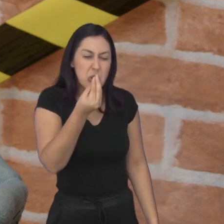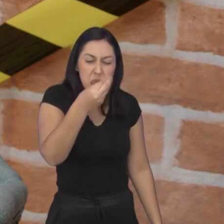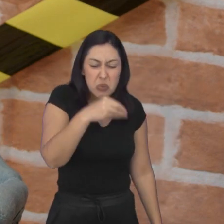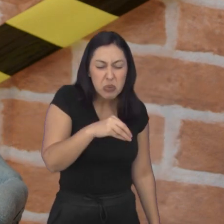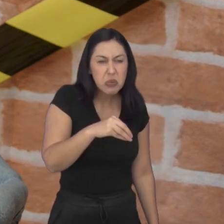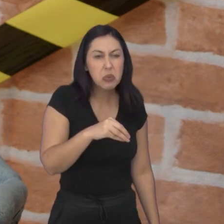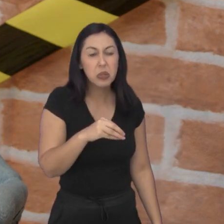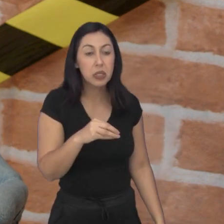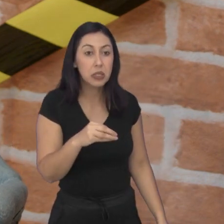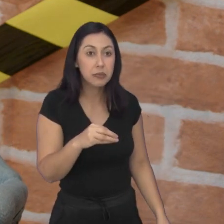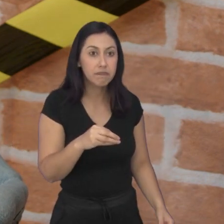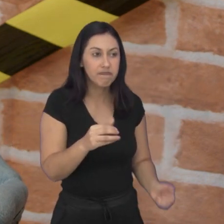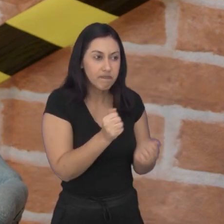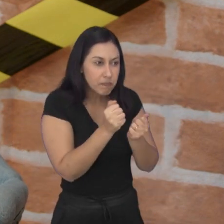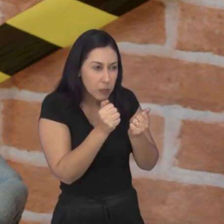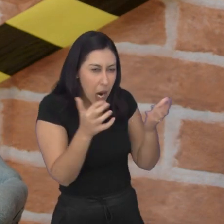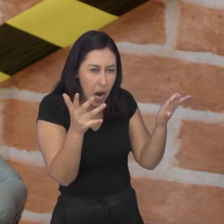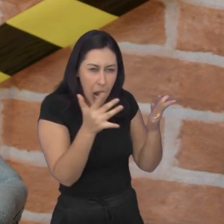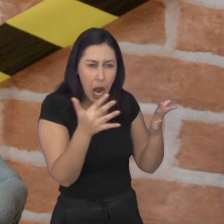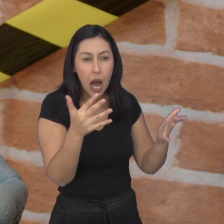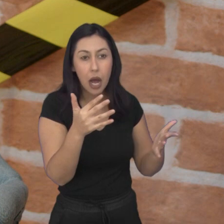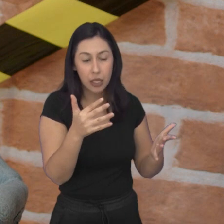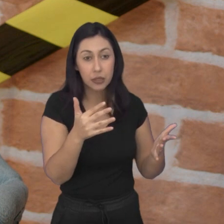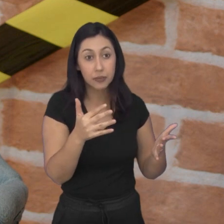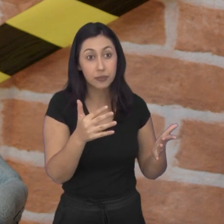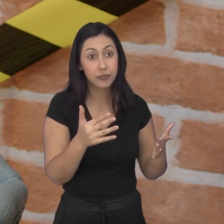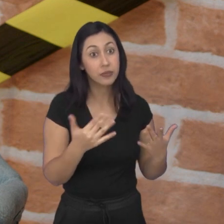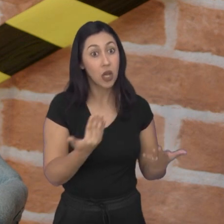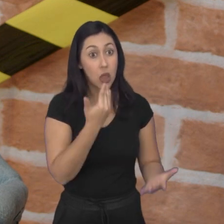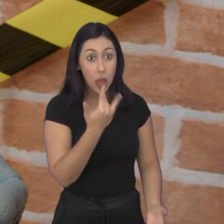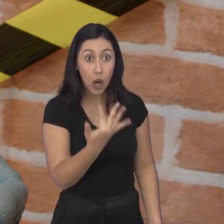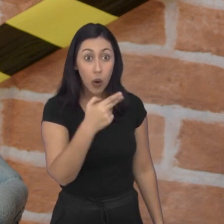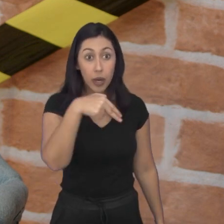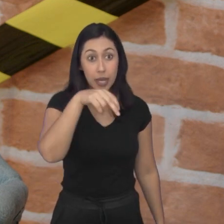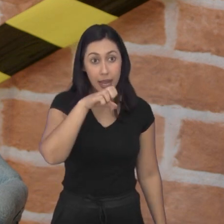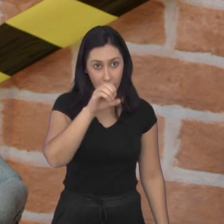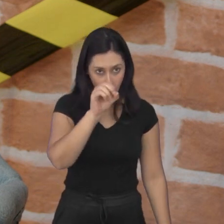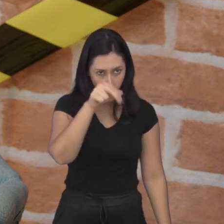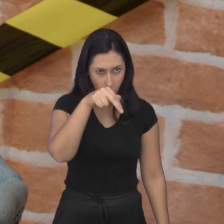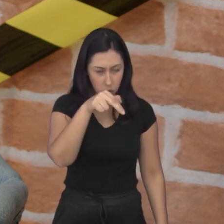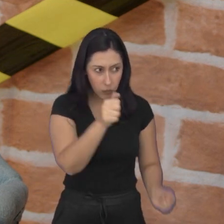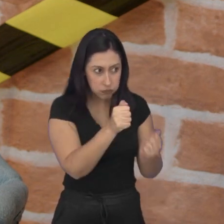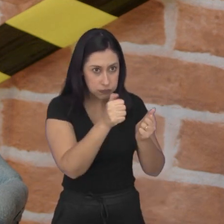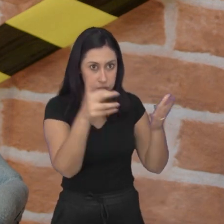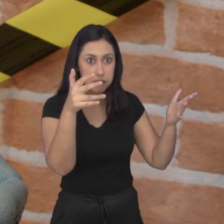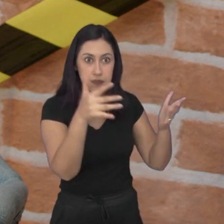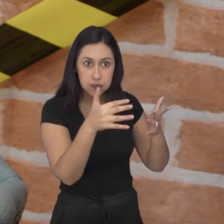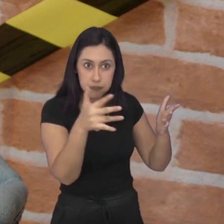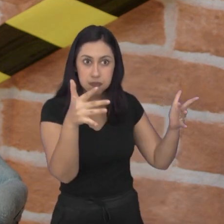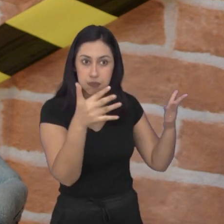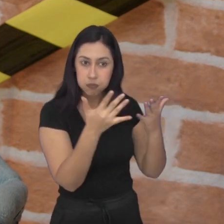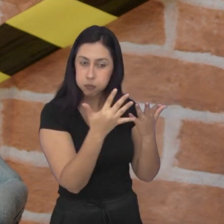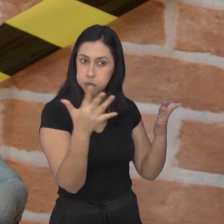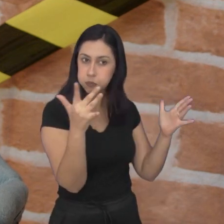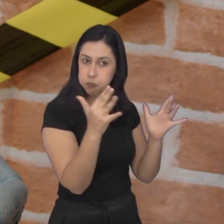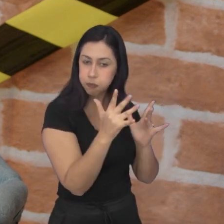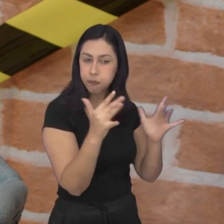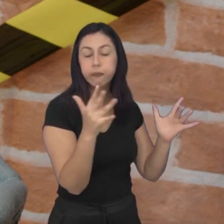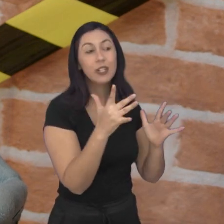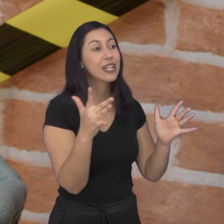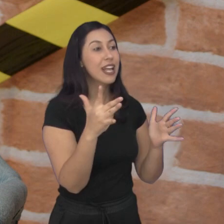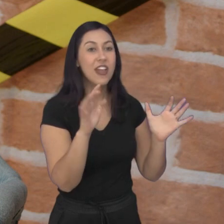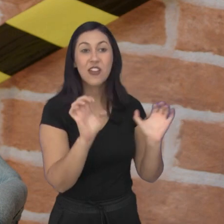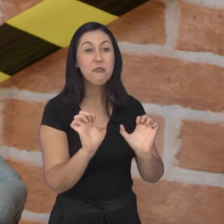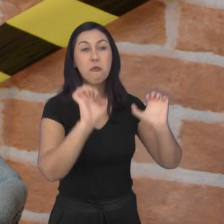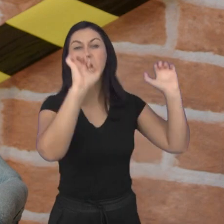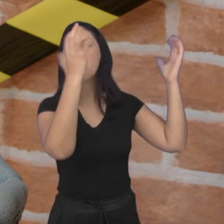essa ideia de neon mesmo. E o neon, pra mim, tá muito associado a uma coisa que não é tão festiva, que eu,